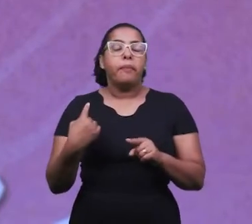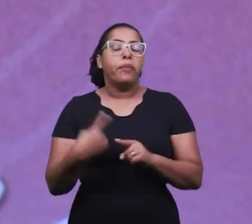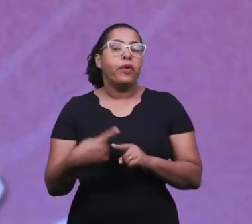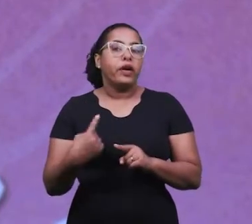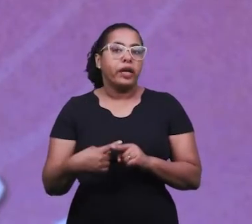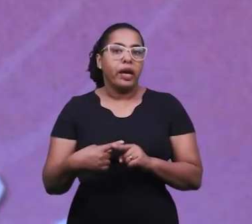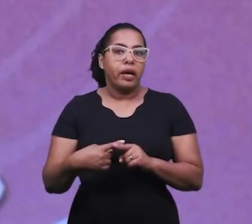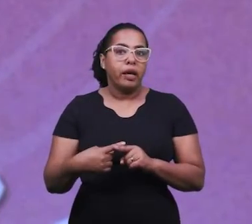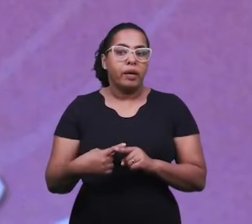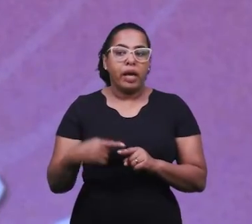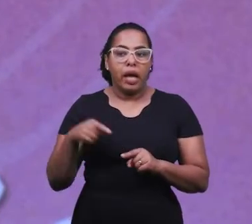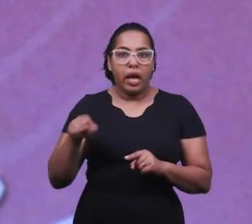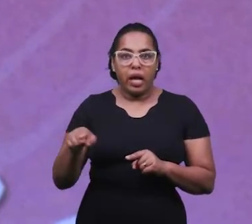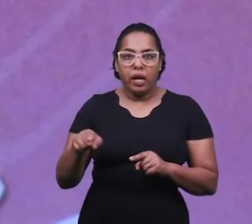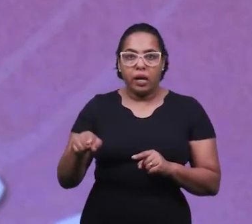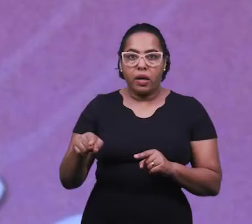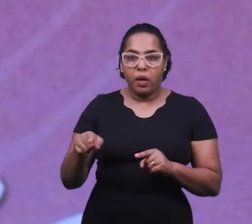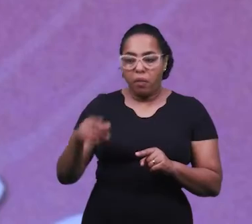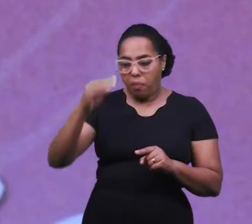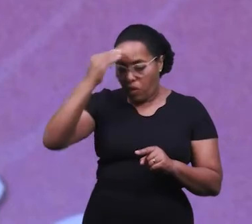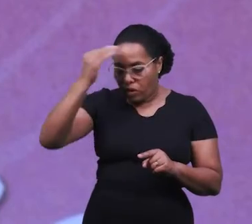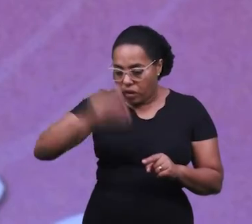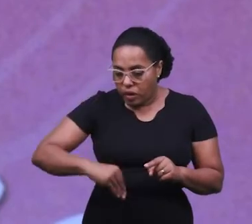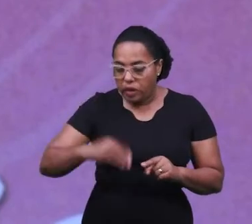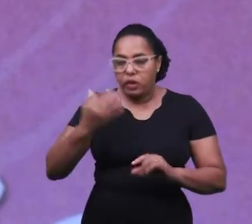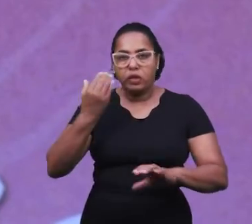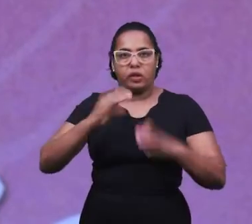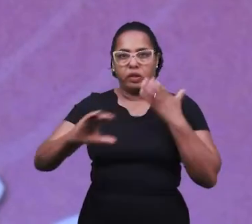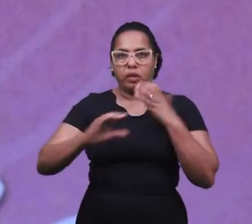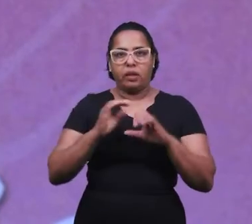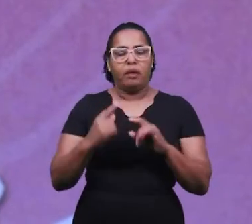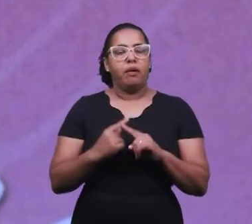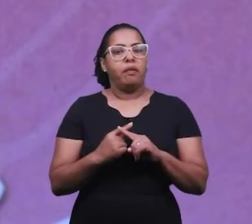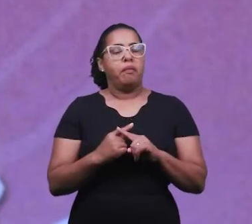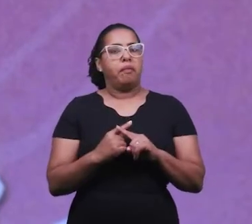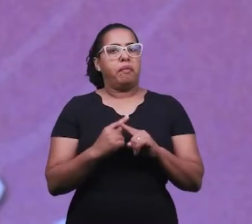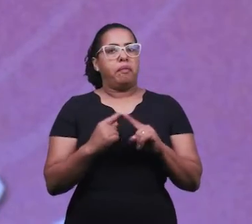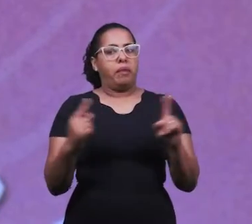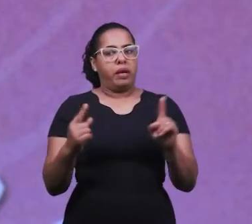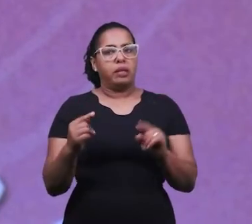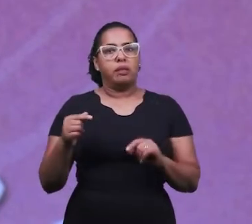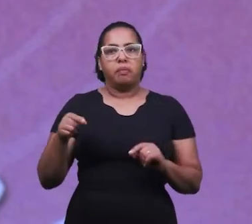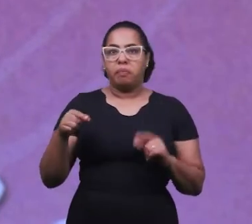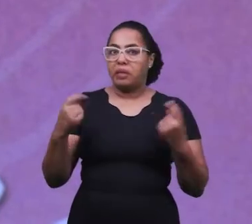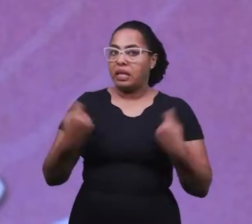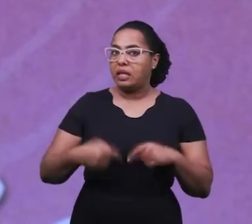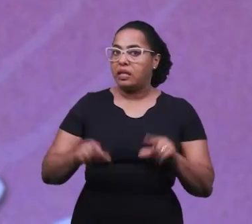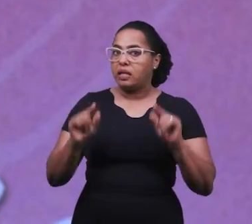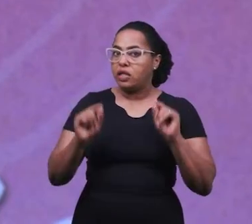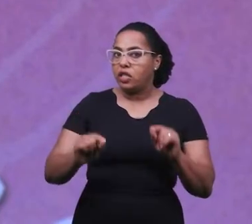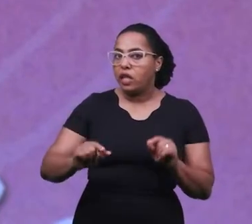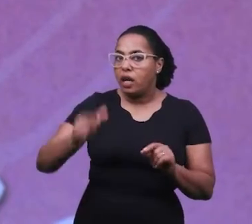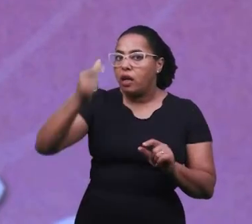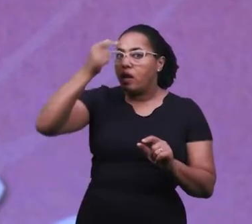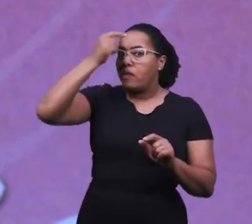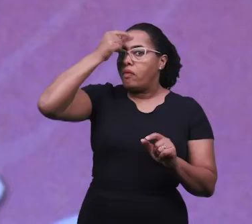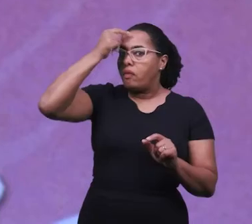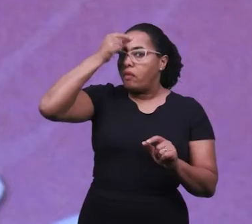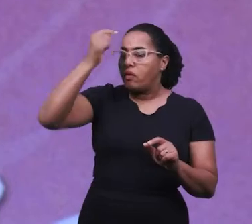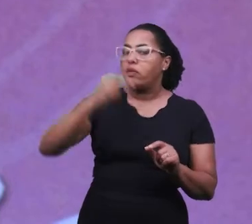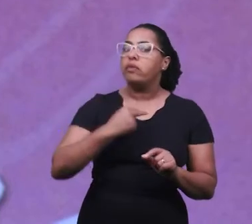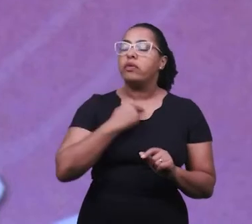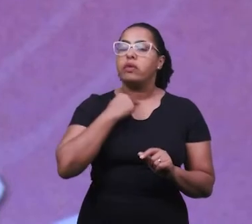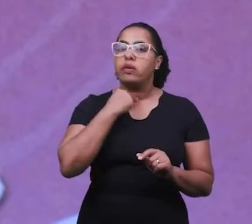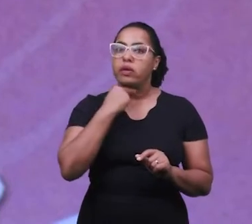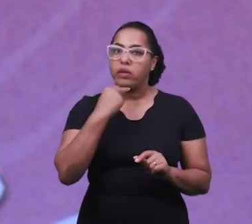não desista, para que ele não seja desestimulado de cantar, mas para que ele tenha a